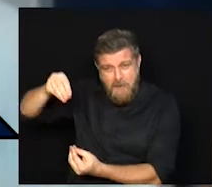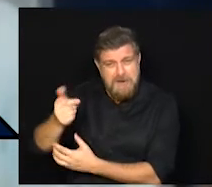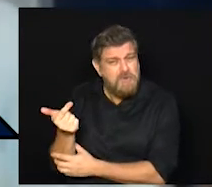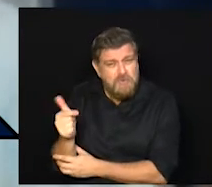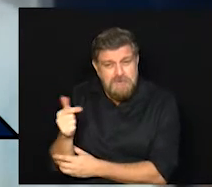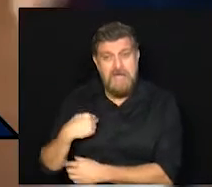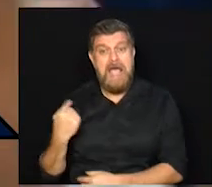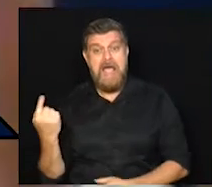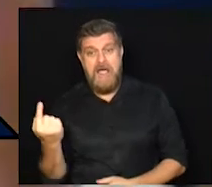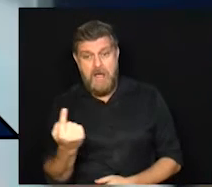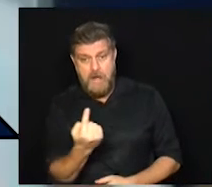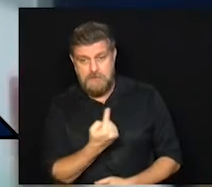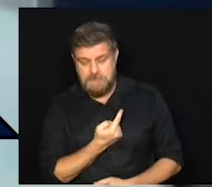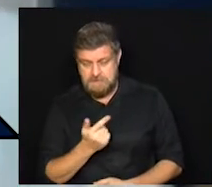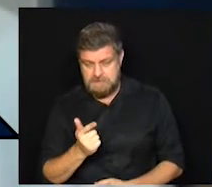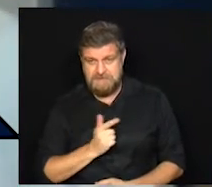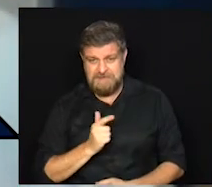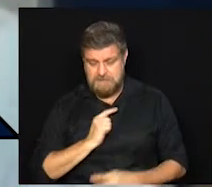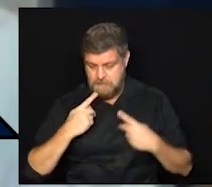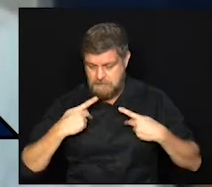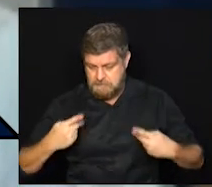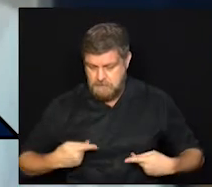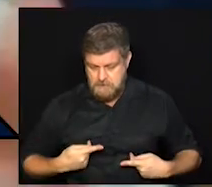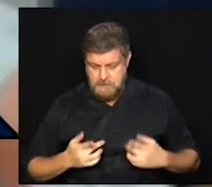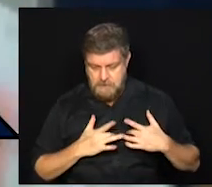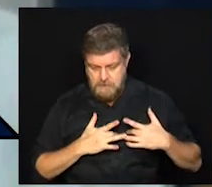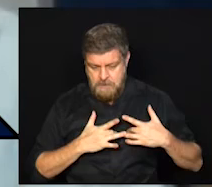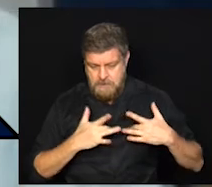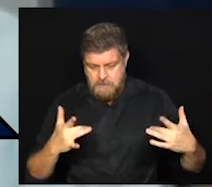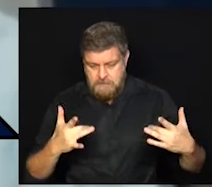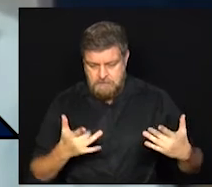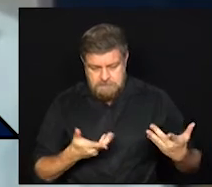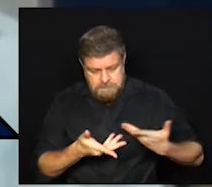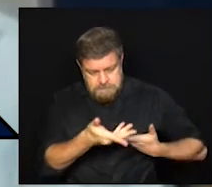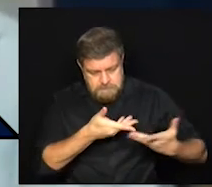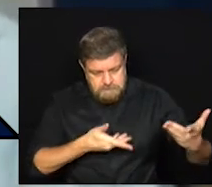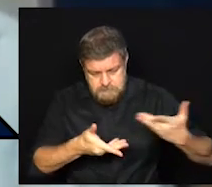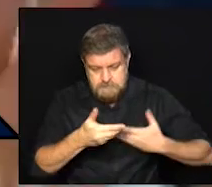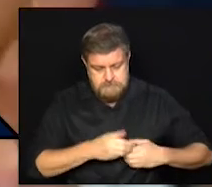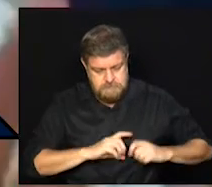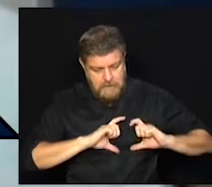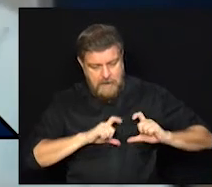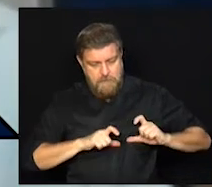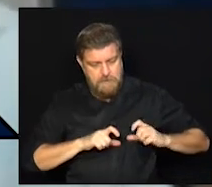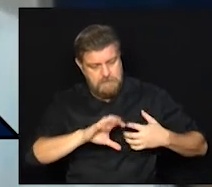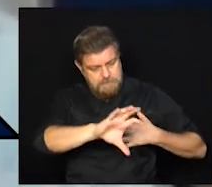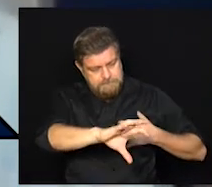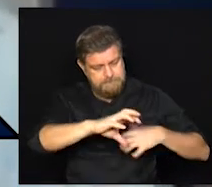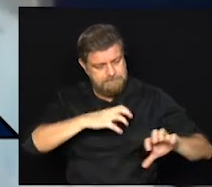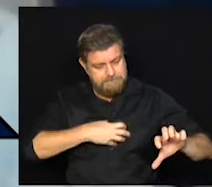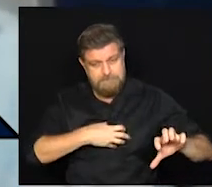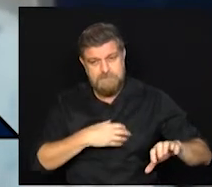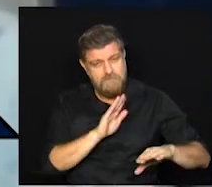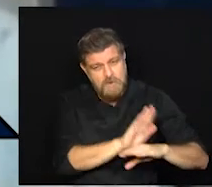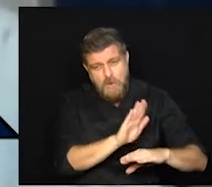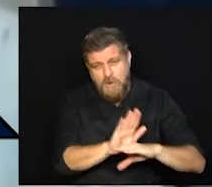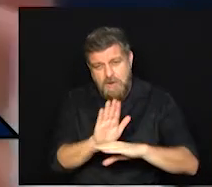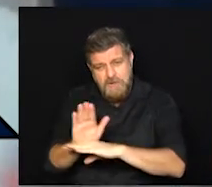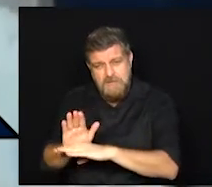vamos dar esse sopro de solidariedade, de amor e de consideração. Então, muitíssimo obrigado pela